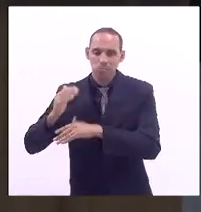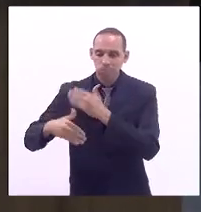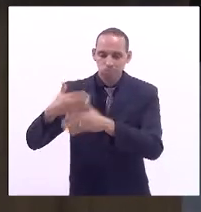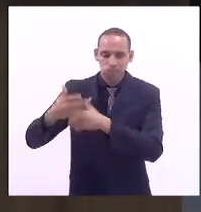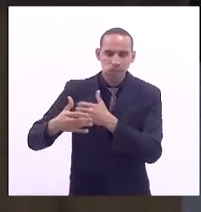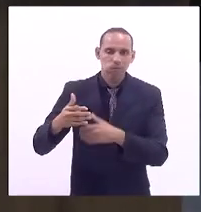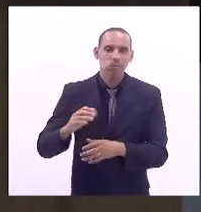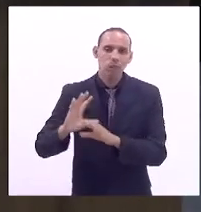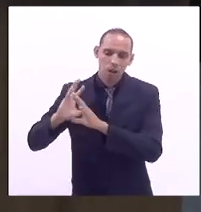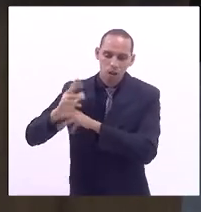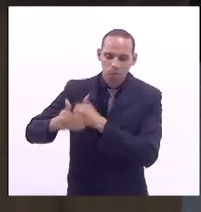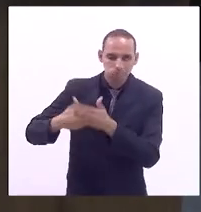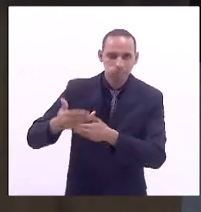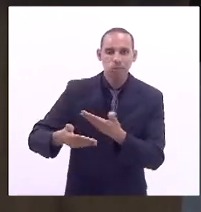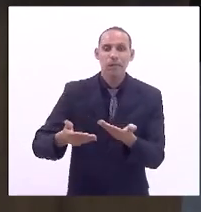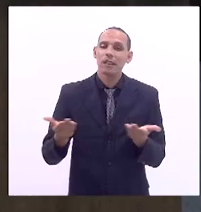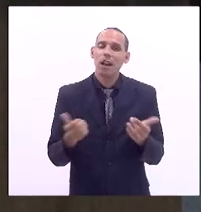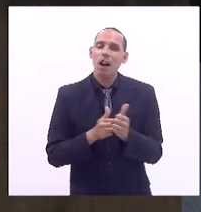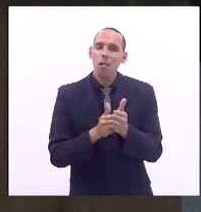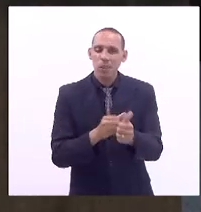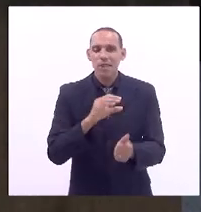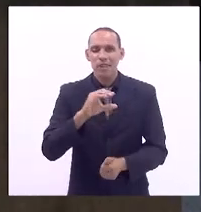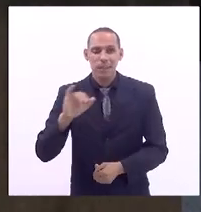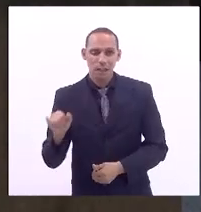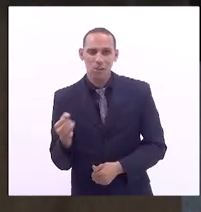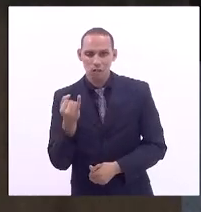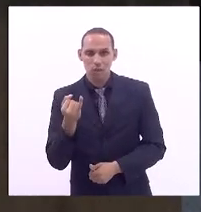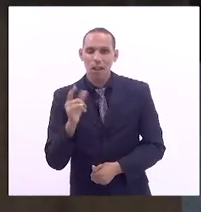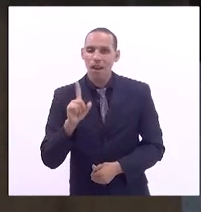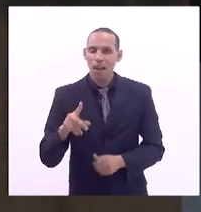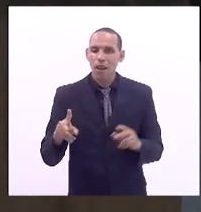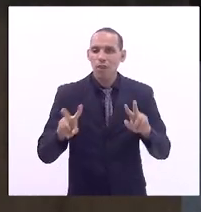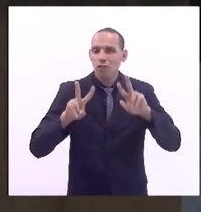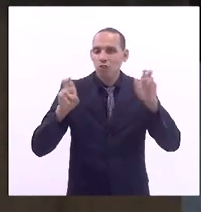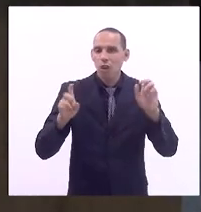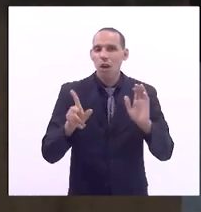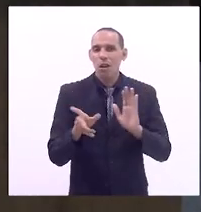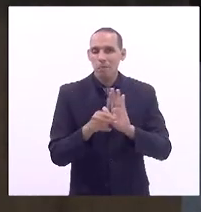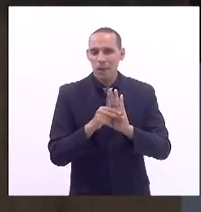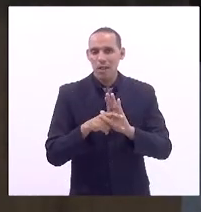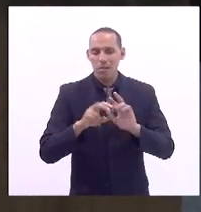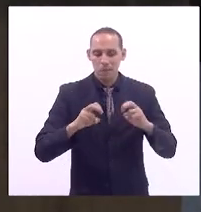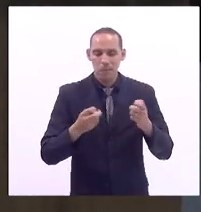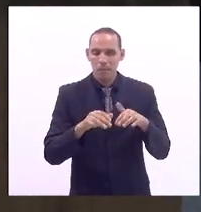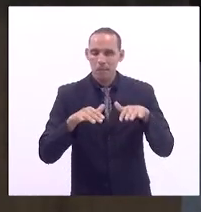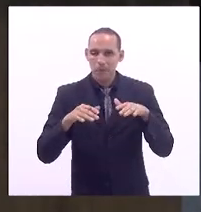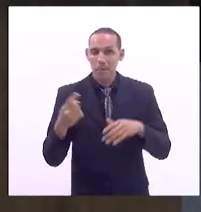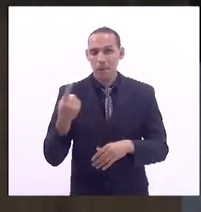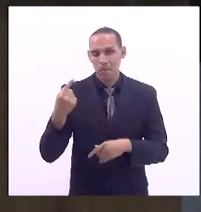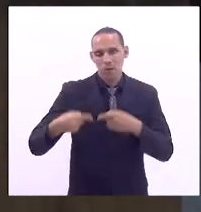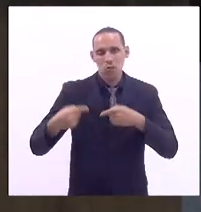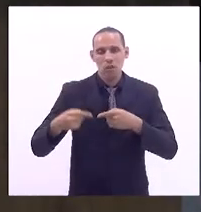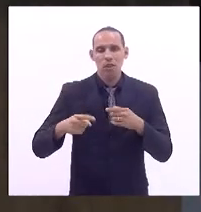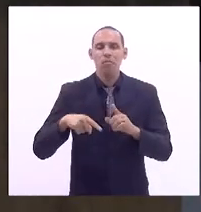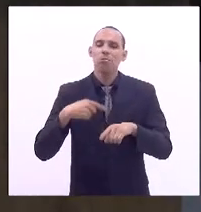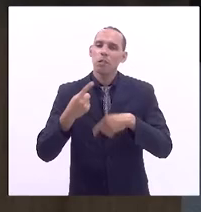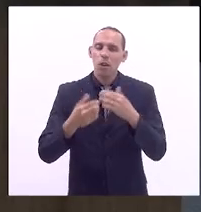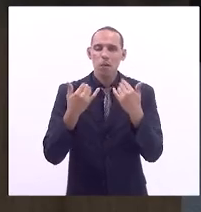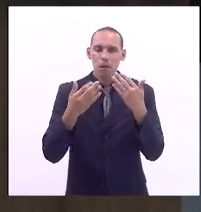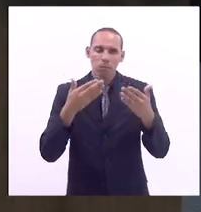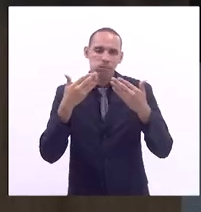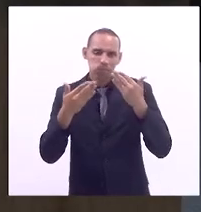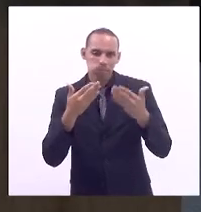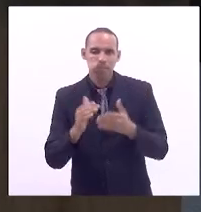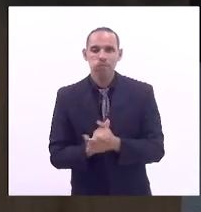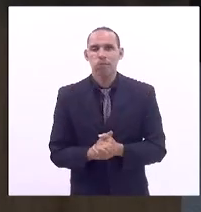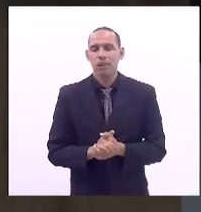Então vamos acompanhar o parecer da comissão de condição de justiça que é um parecer elas emendas de plenário apresentadas em primeira e vamos realizar uma audiência